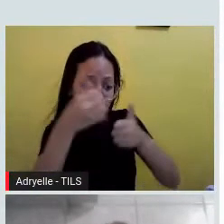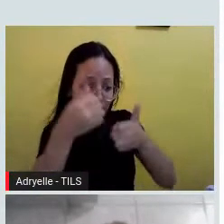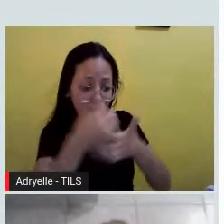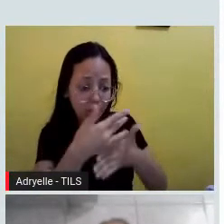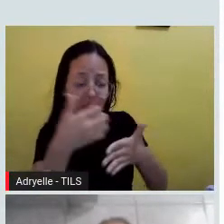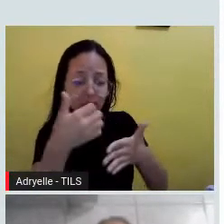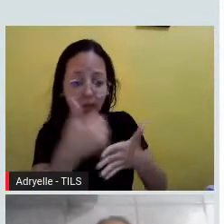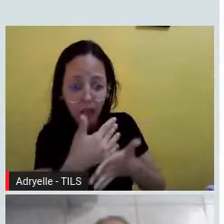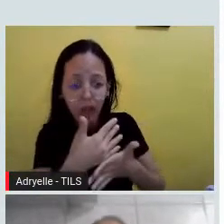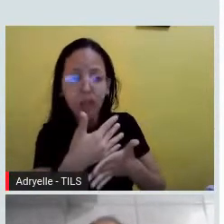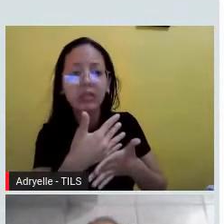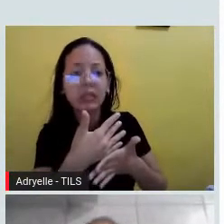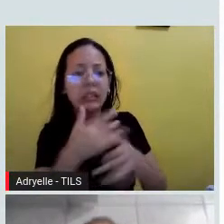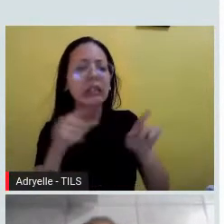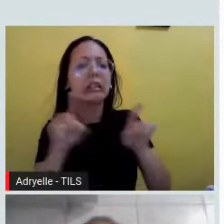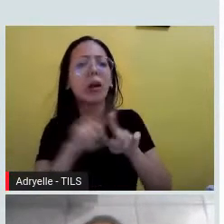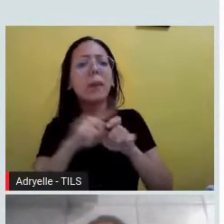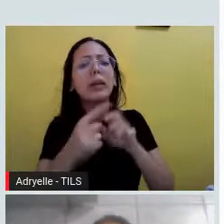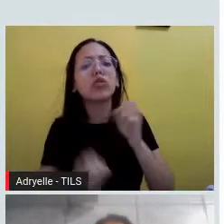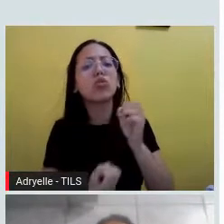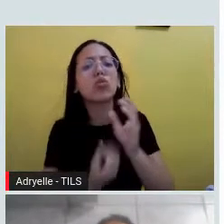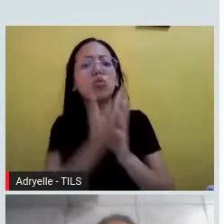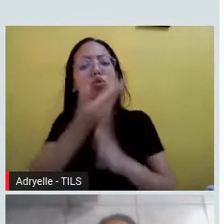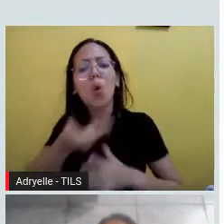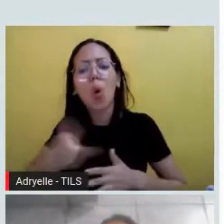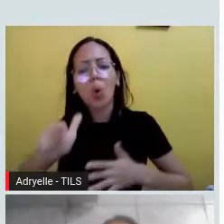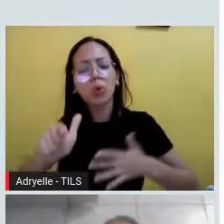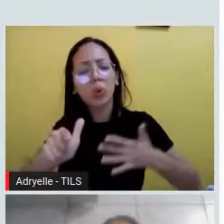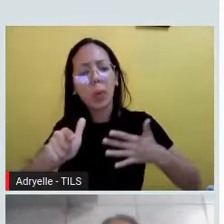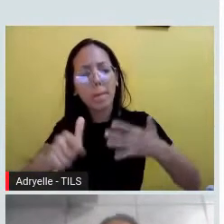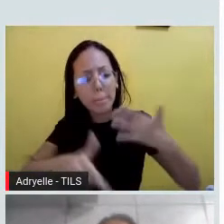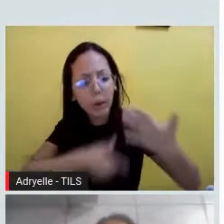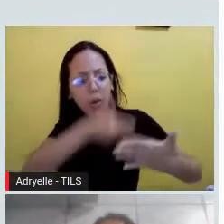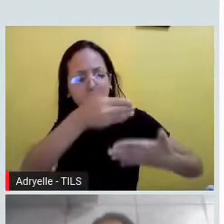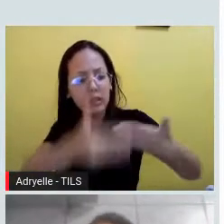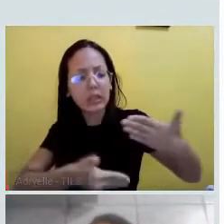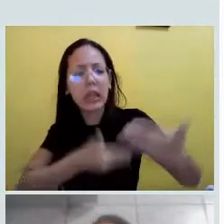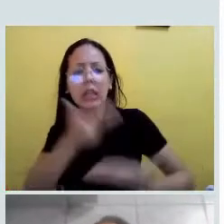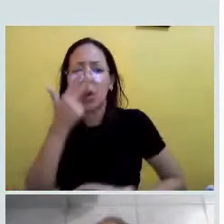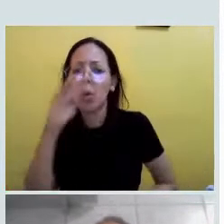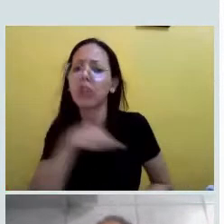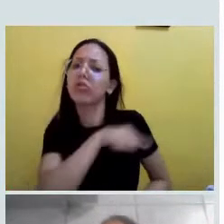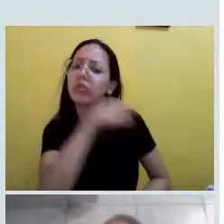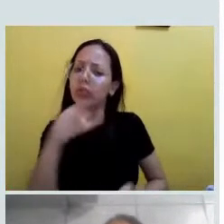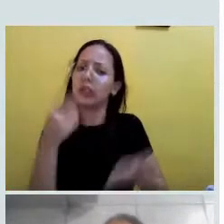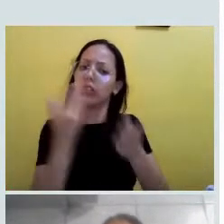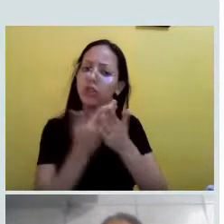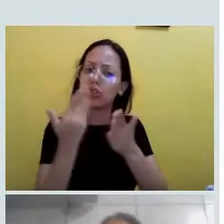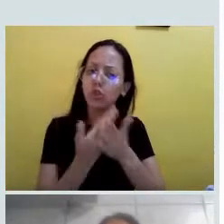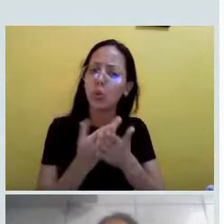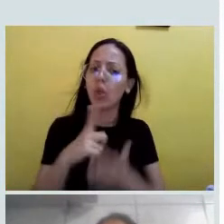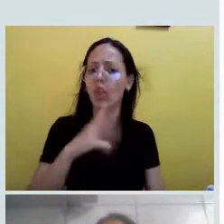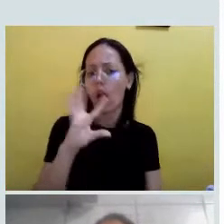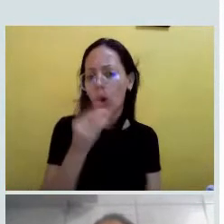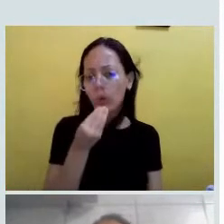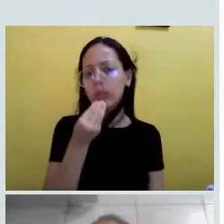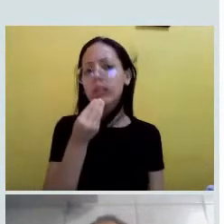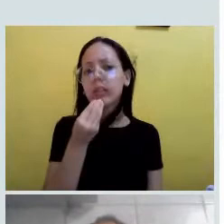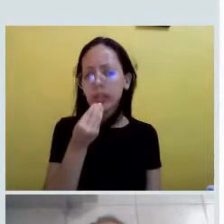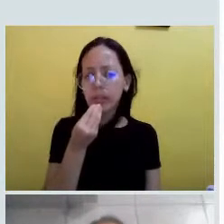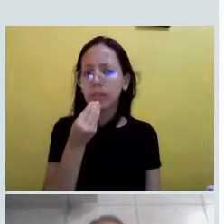também surge outro processo, que eu acredito que vocês estudam ou têm conhecimento muito a partir